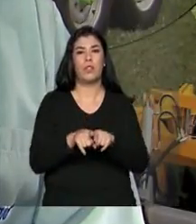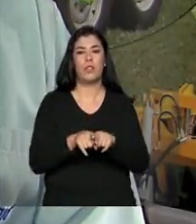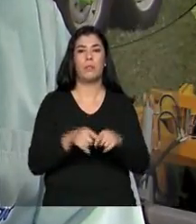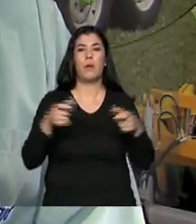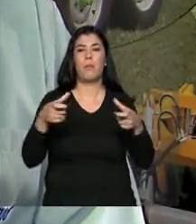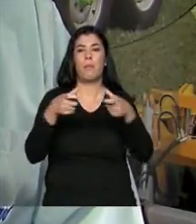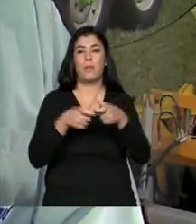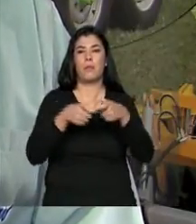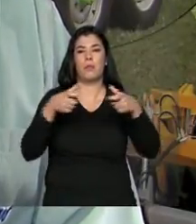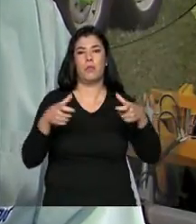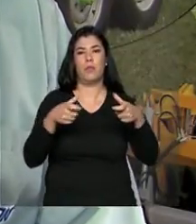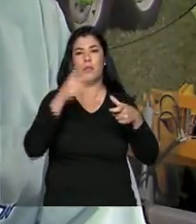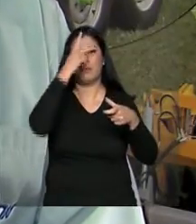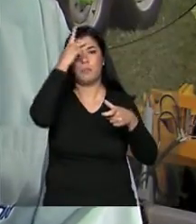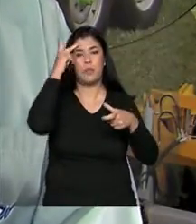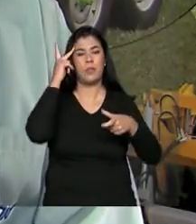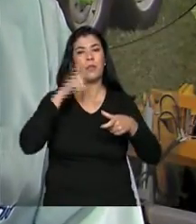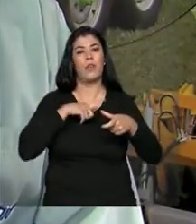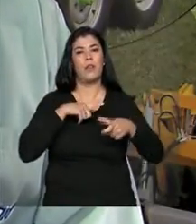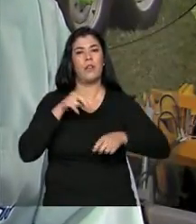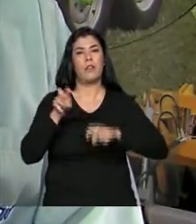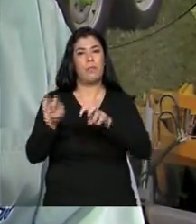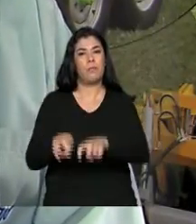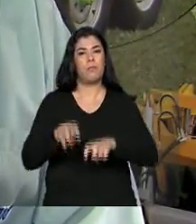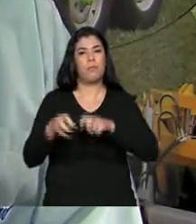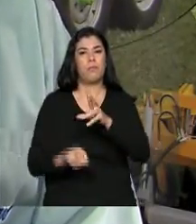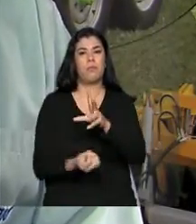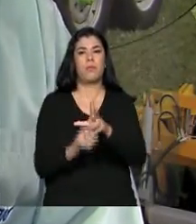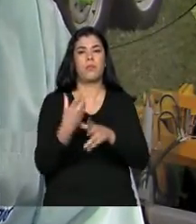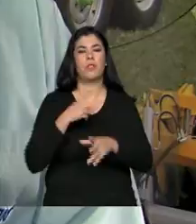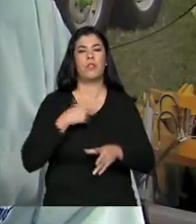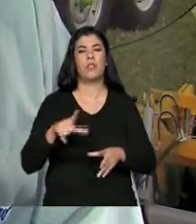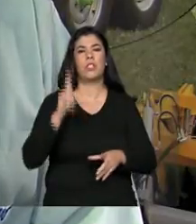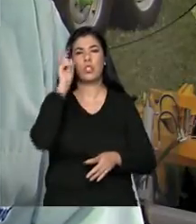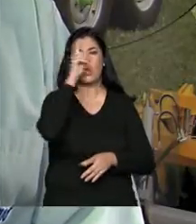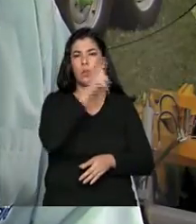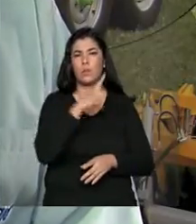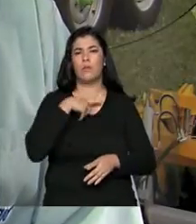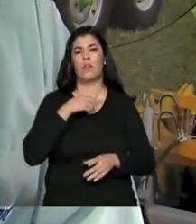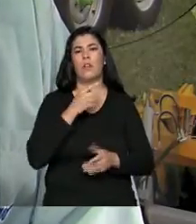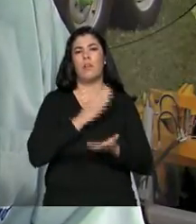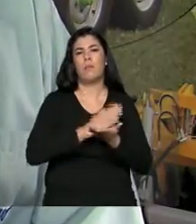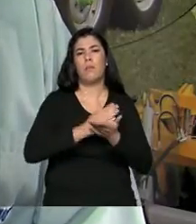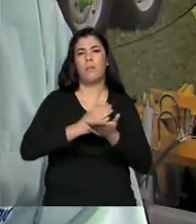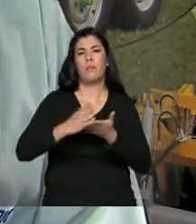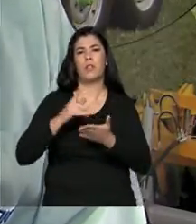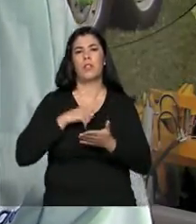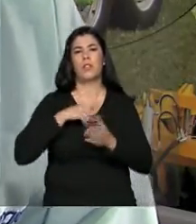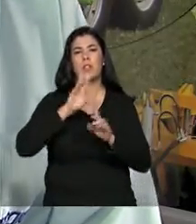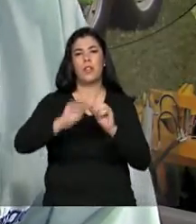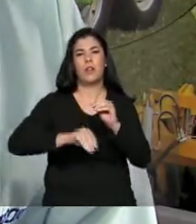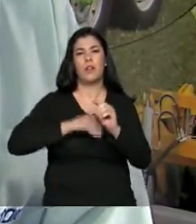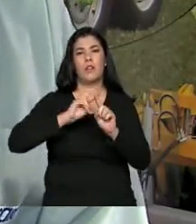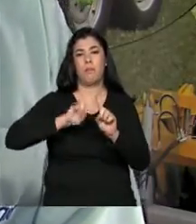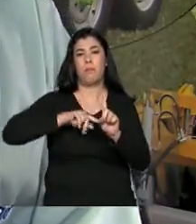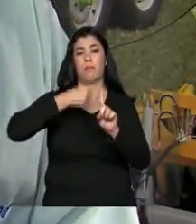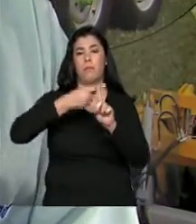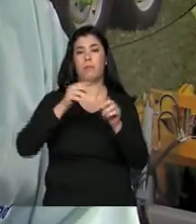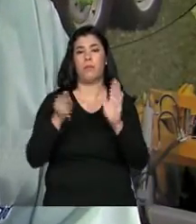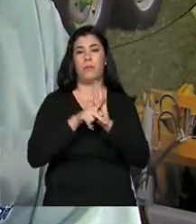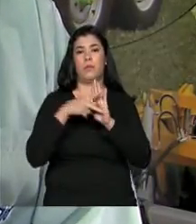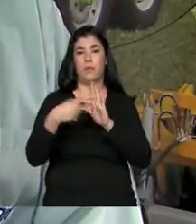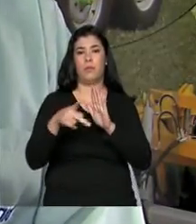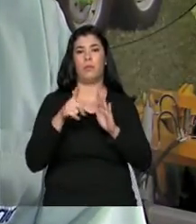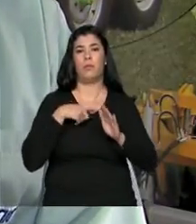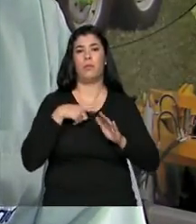produtor, que não tem acesso praticamente às facilidades de financiamento e de ter esse implemento junto